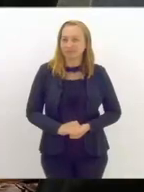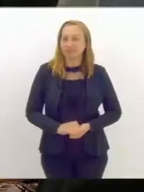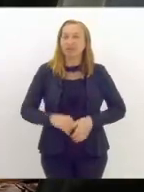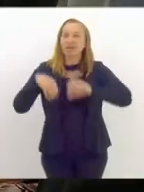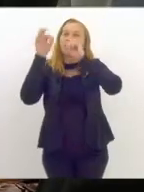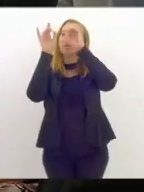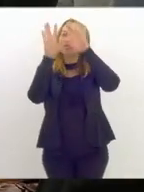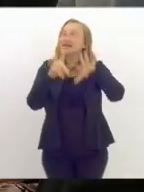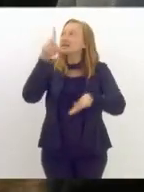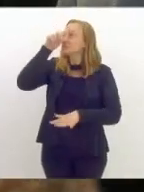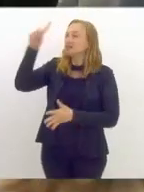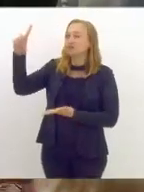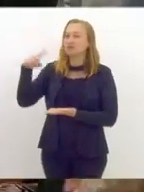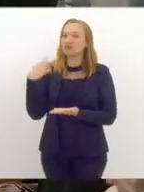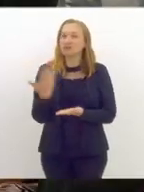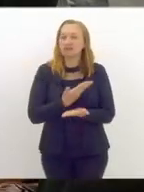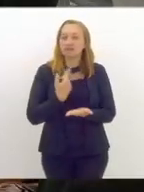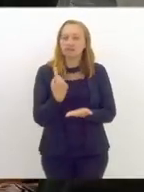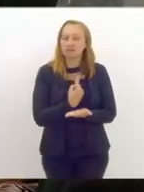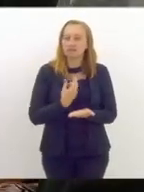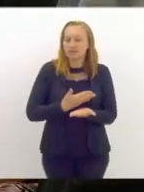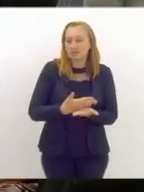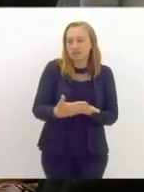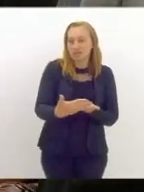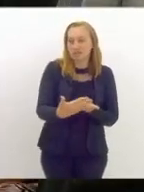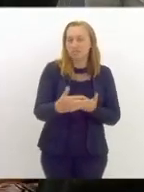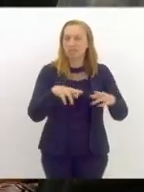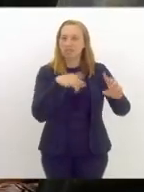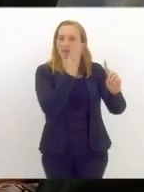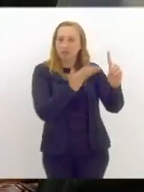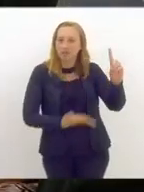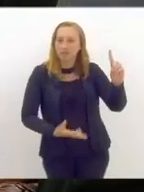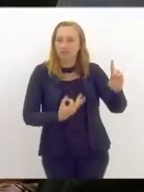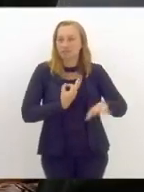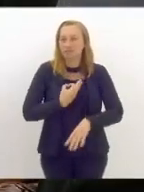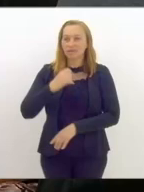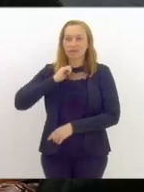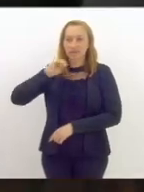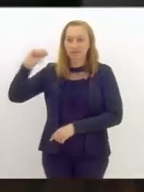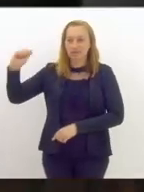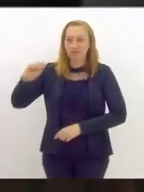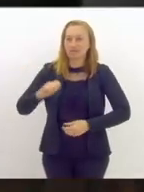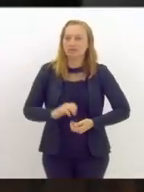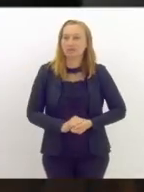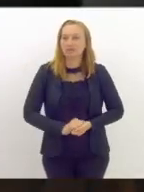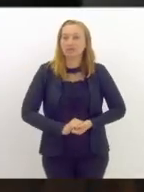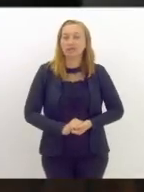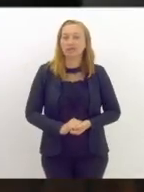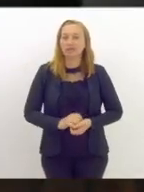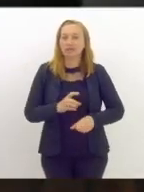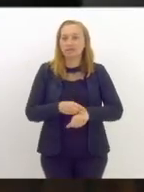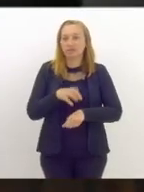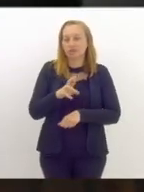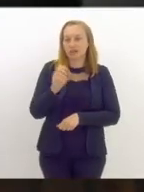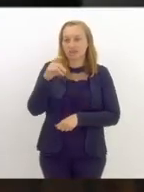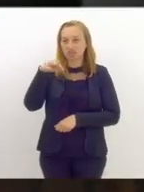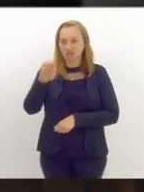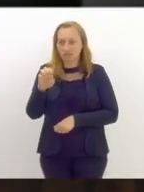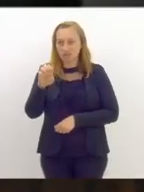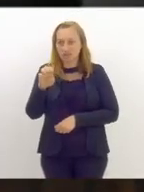Sob a proteção de Deus, declaro aberto esta sessão solene de entrega de medalhas Tiradentes ao Dr. Alexandre Otávio